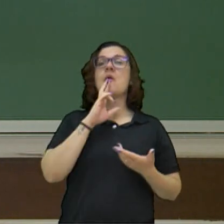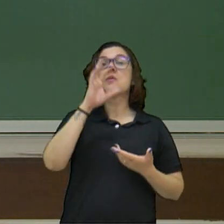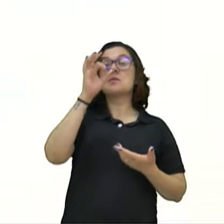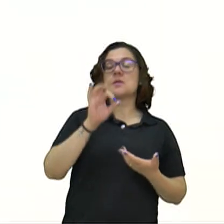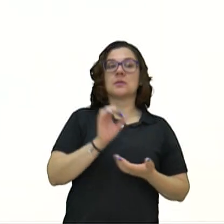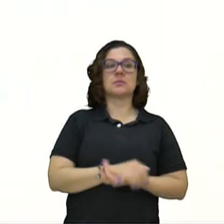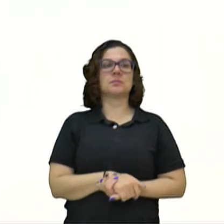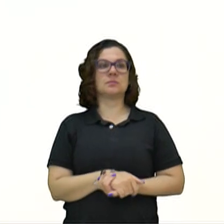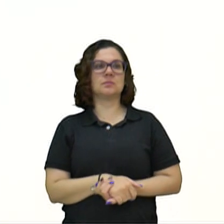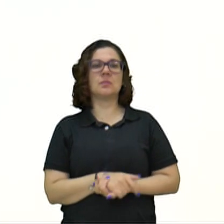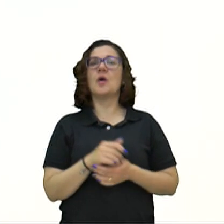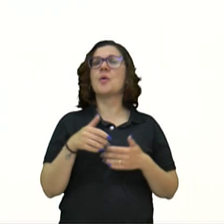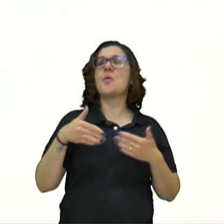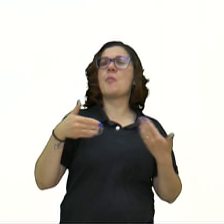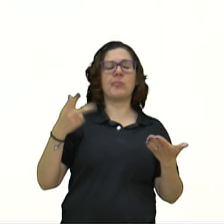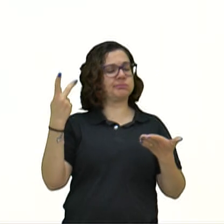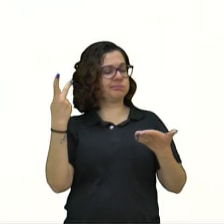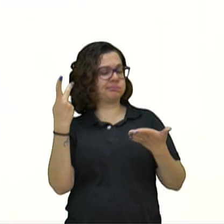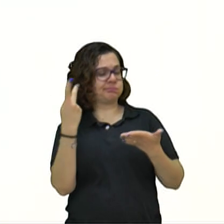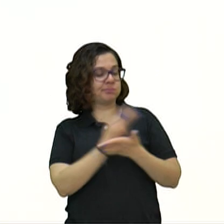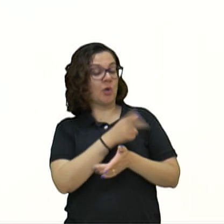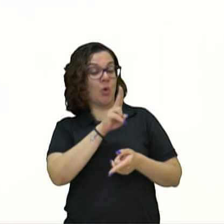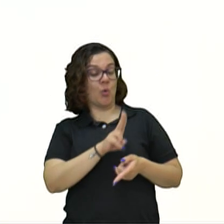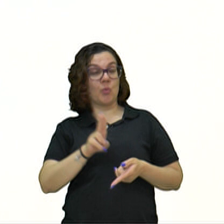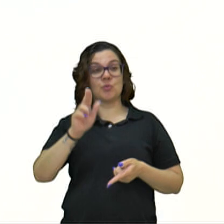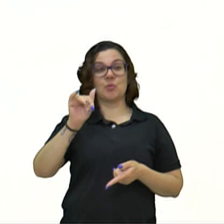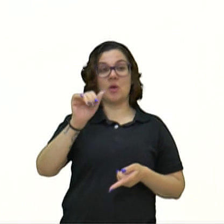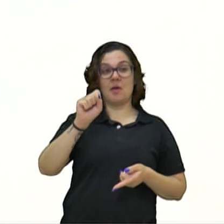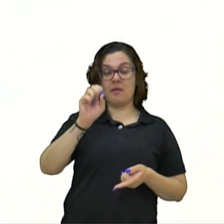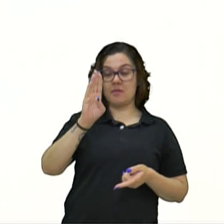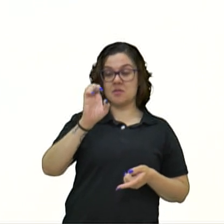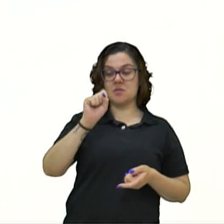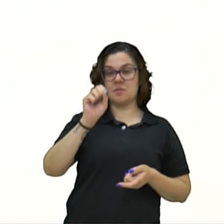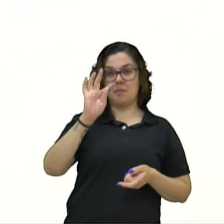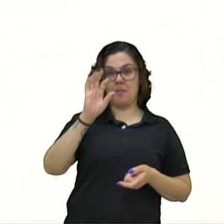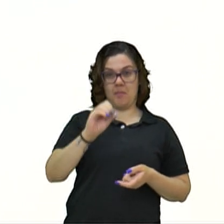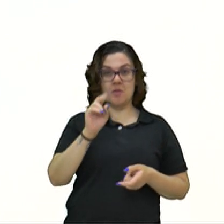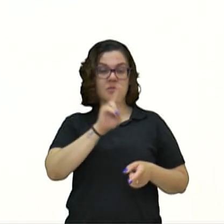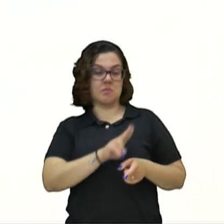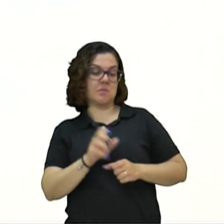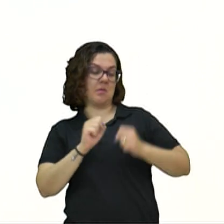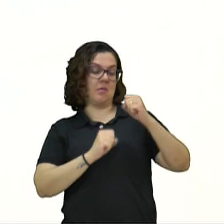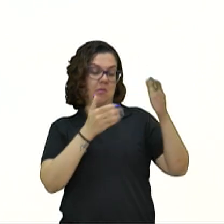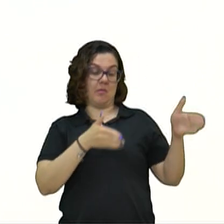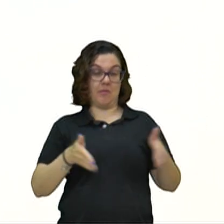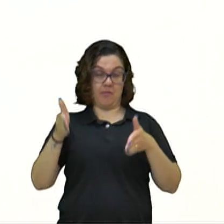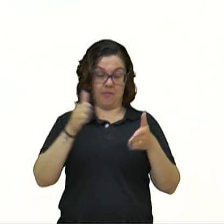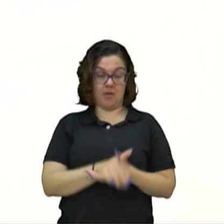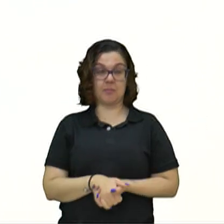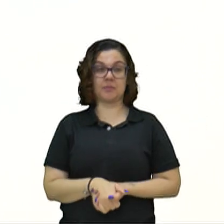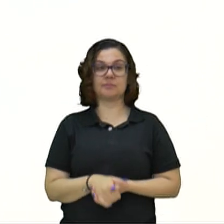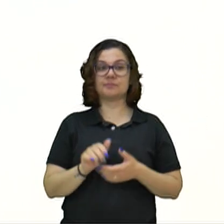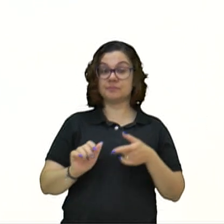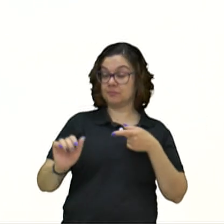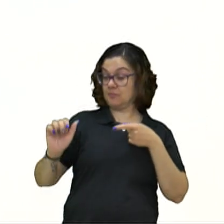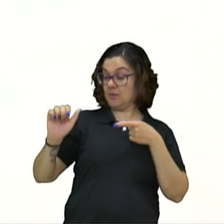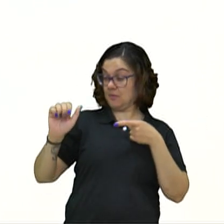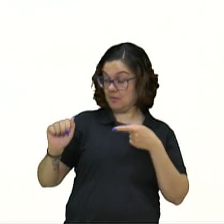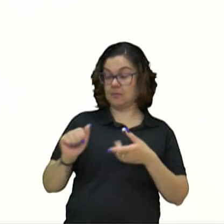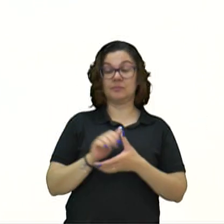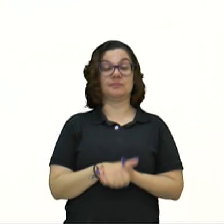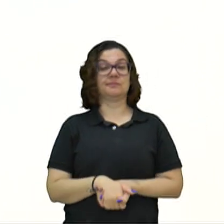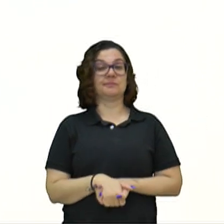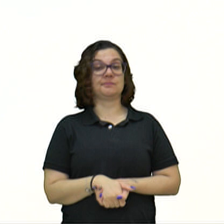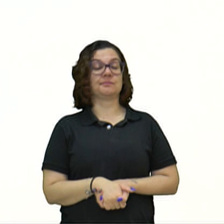resposta correta quais as consequências do uso duas texto e atividades industriais provoca problemas como